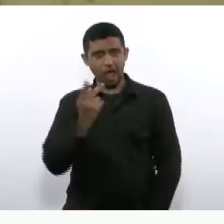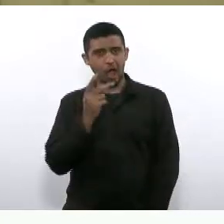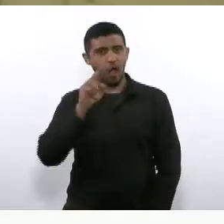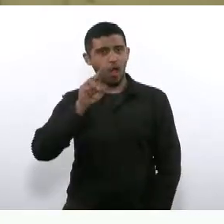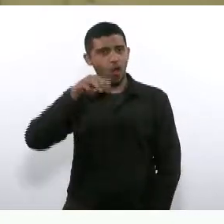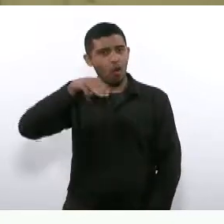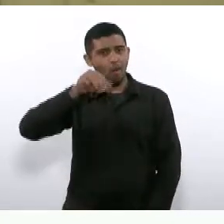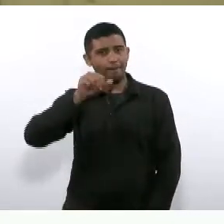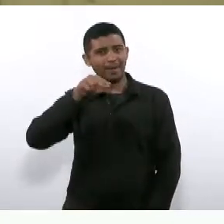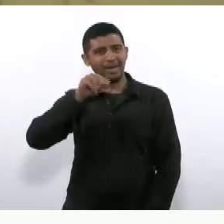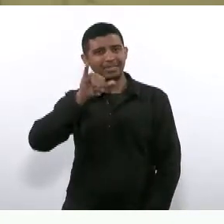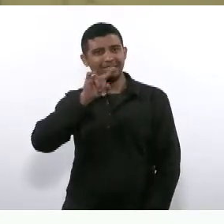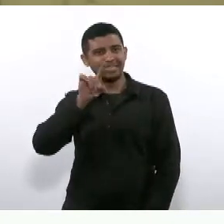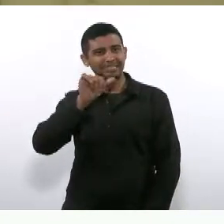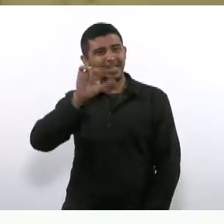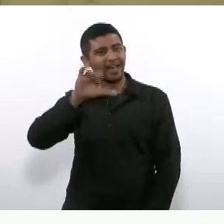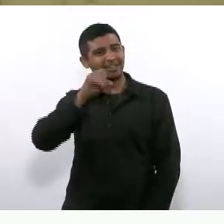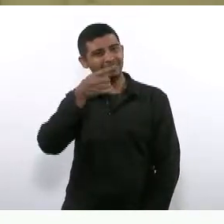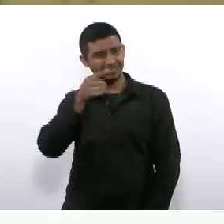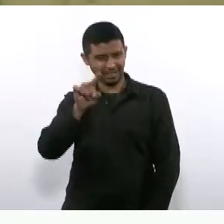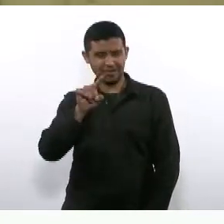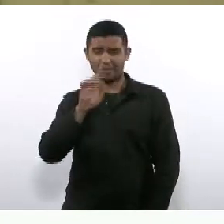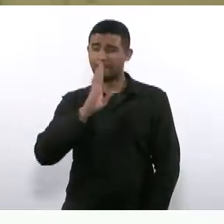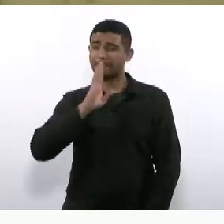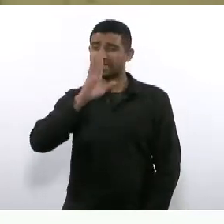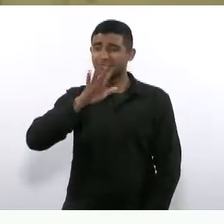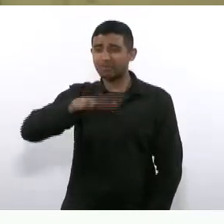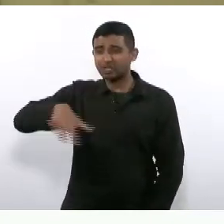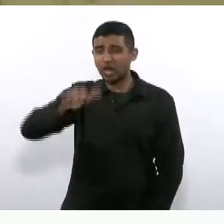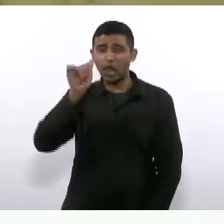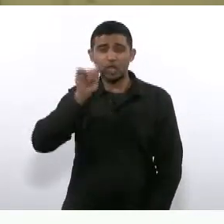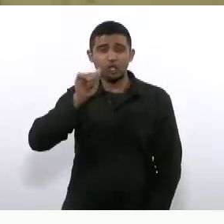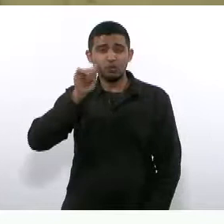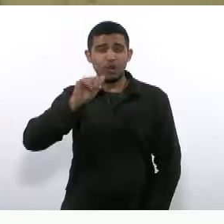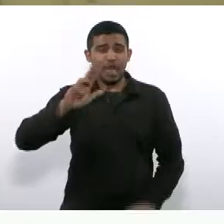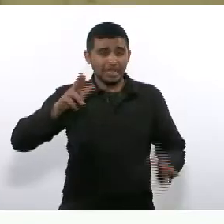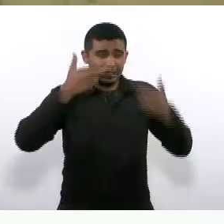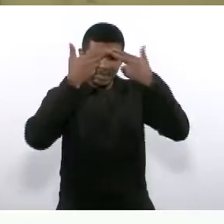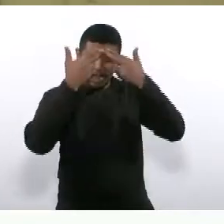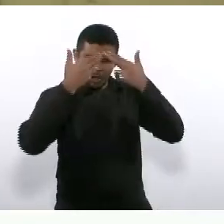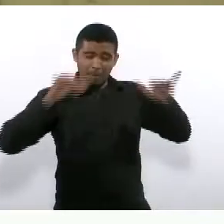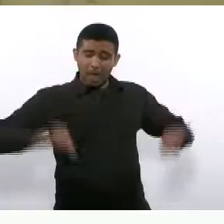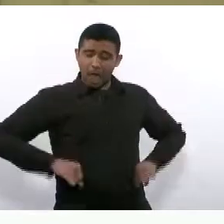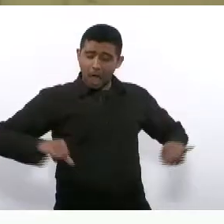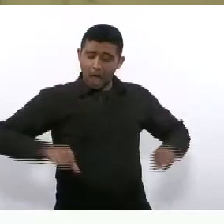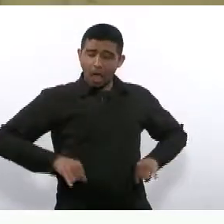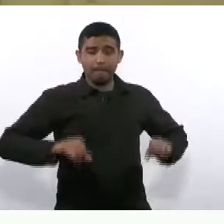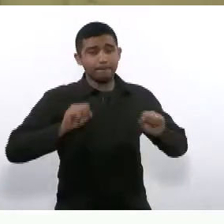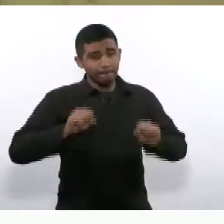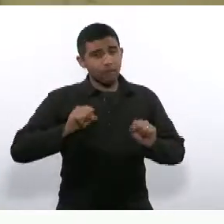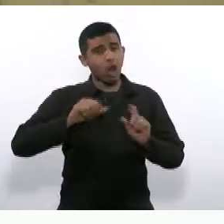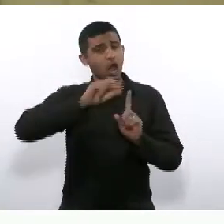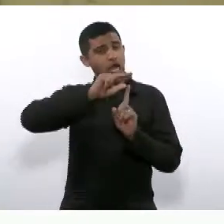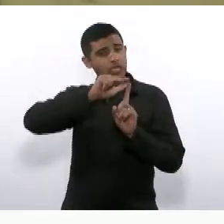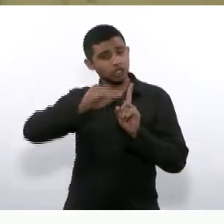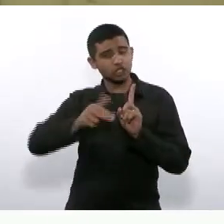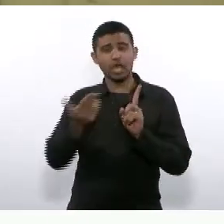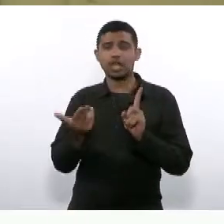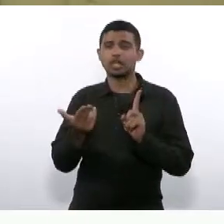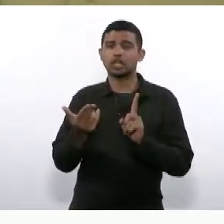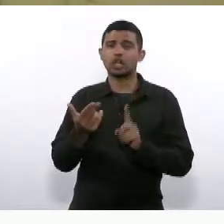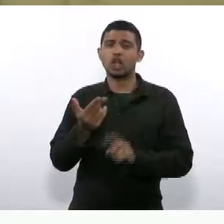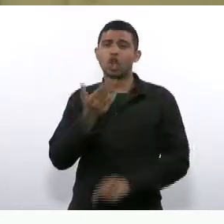são atravessadas por diversas marcas e recortes sociais, seja de gênero, etnia,